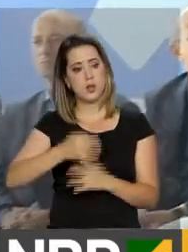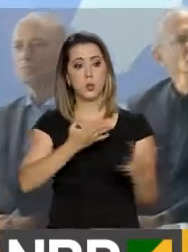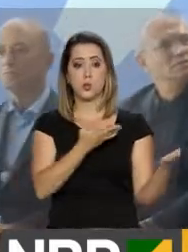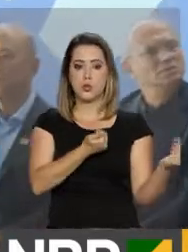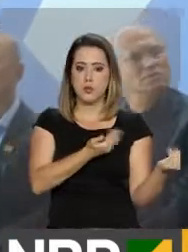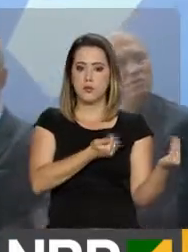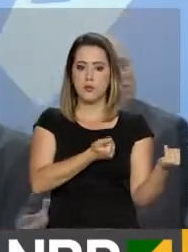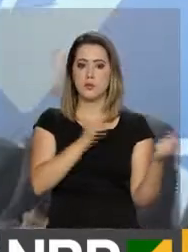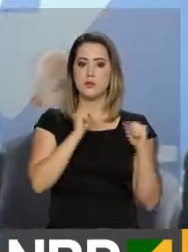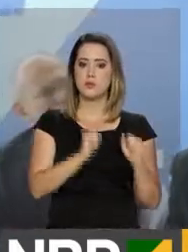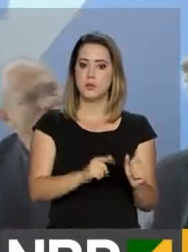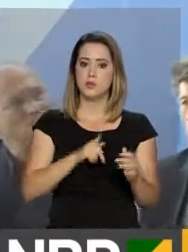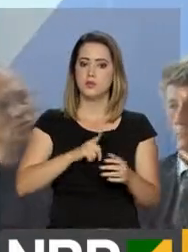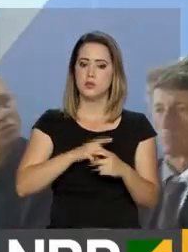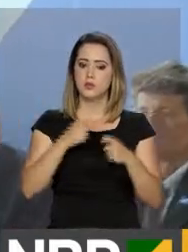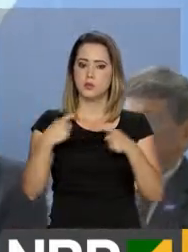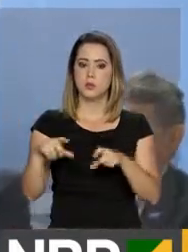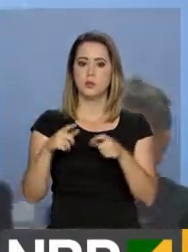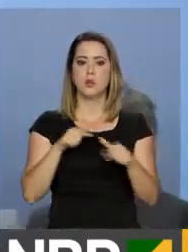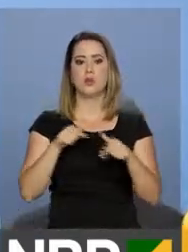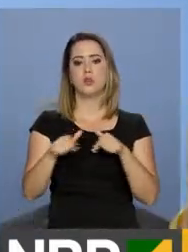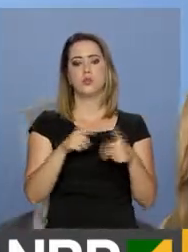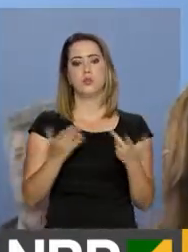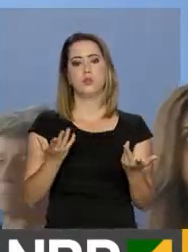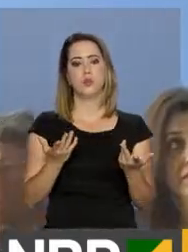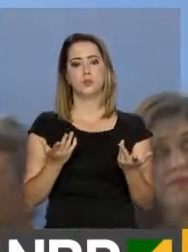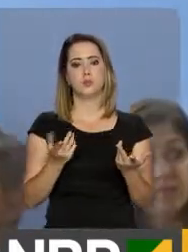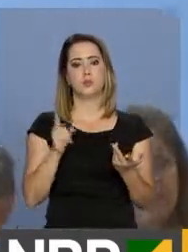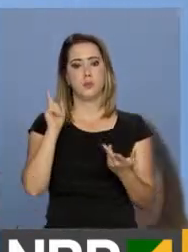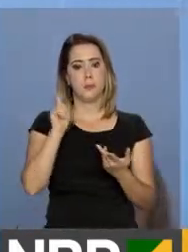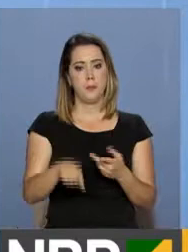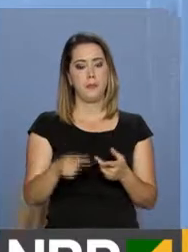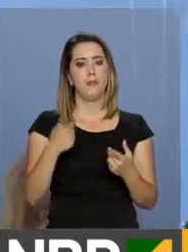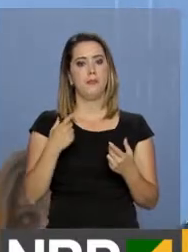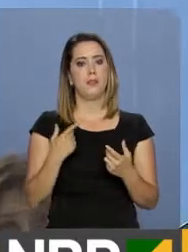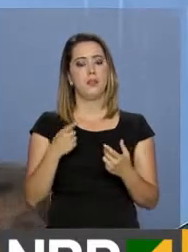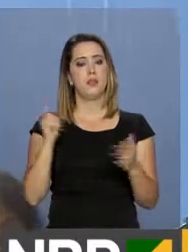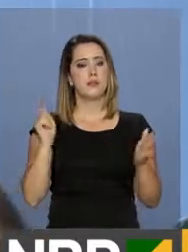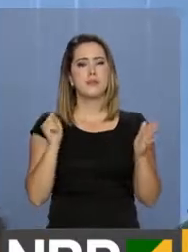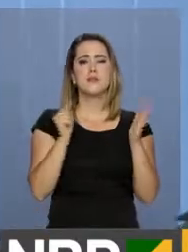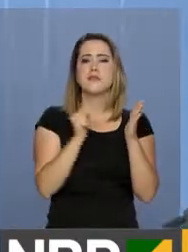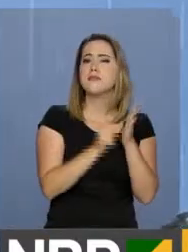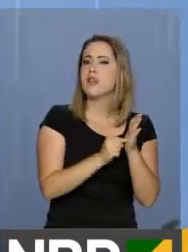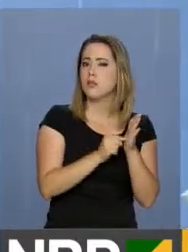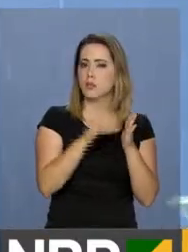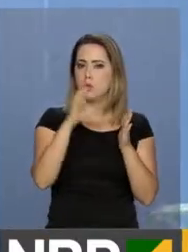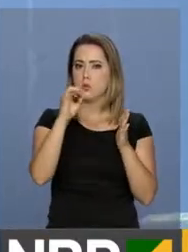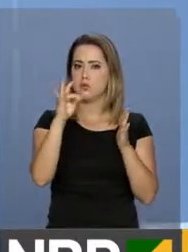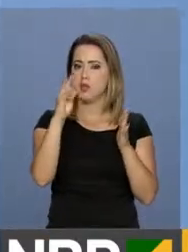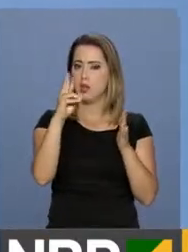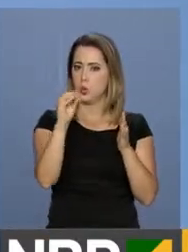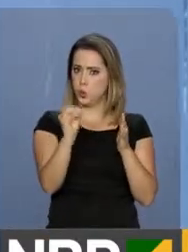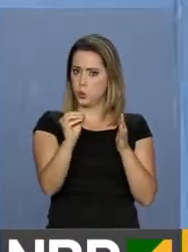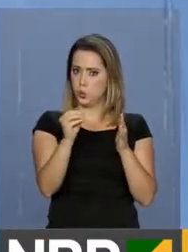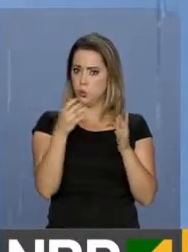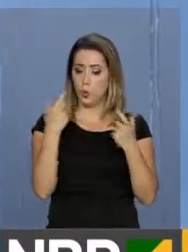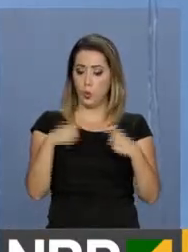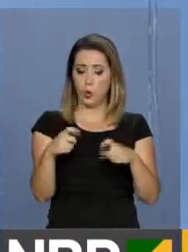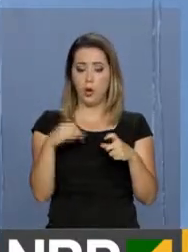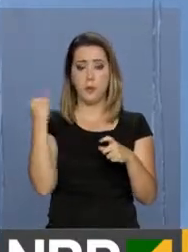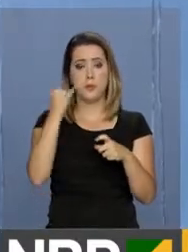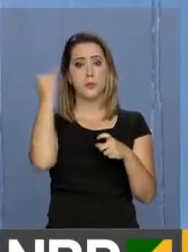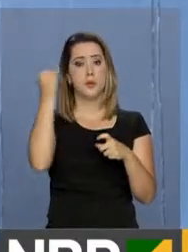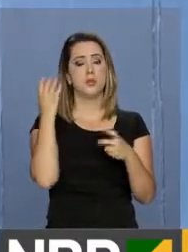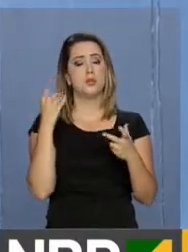jovens possam ter um espaço no mercado de trabalho. É esse centro que nós precisamos construir, um espaço a gente